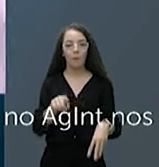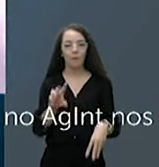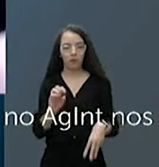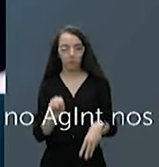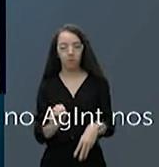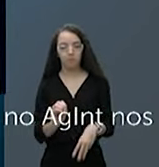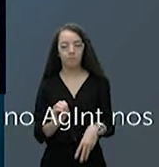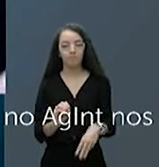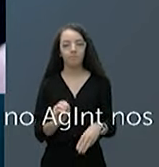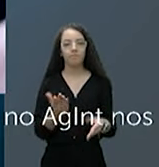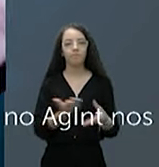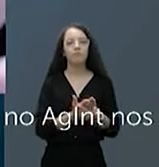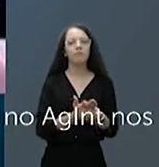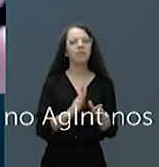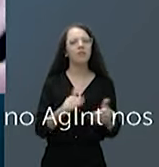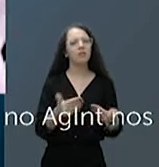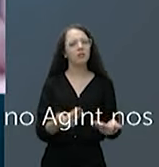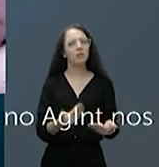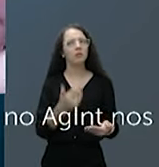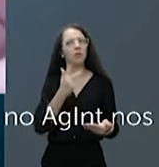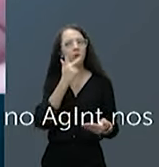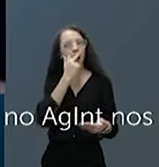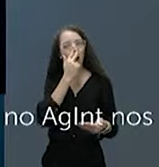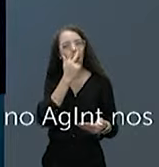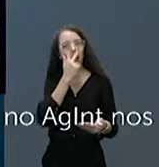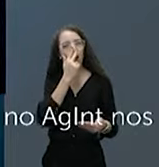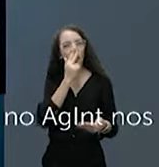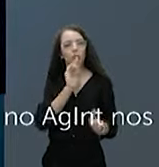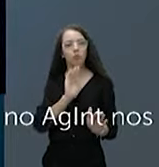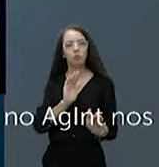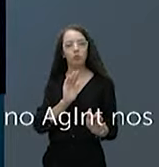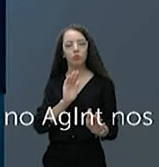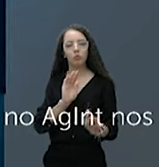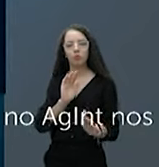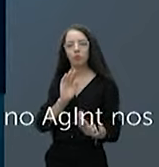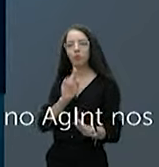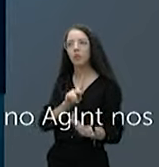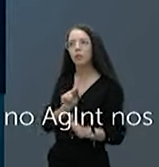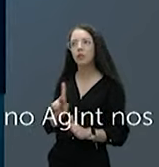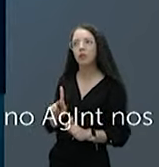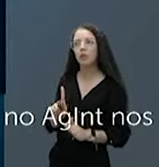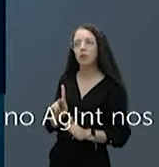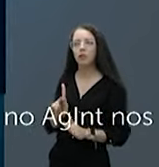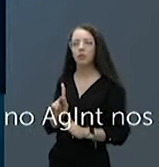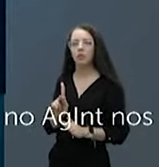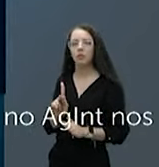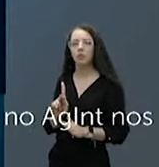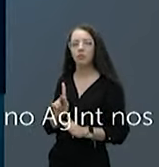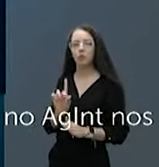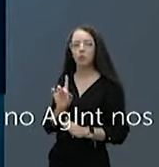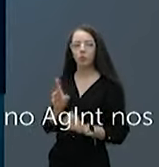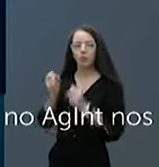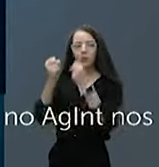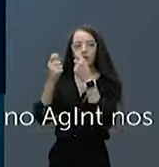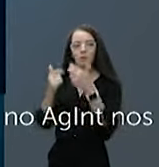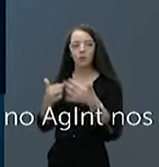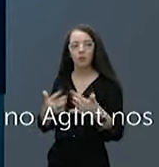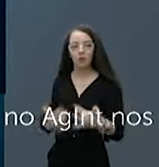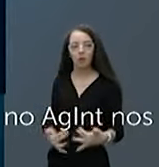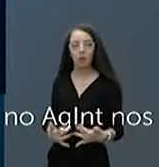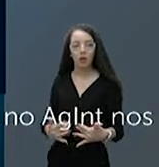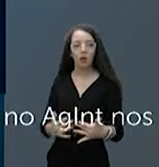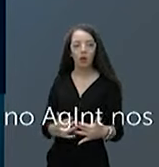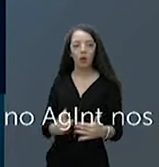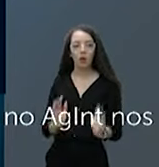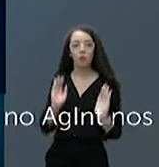a impressão de que... Presidente? Pois não. Perdão, imagina. Só para esclarecer, o destaque era só para eu